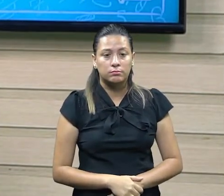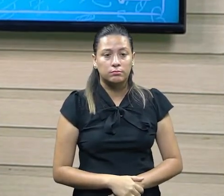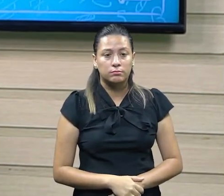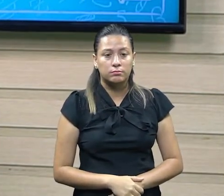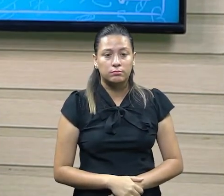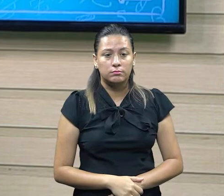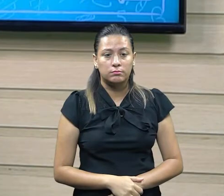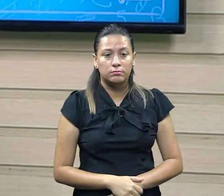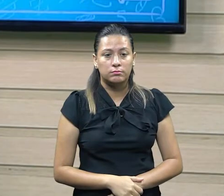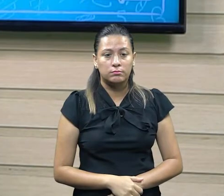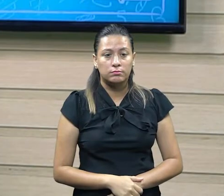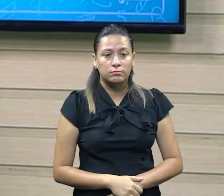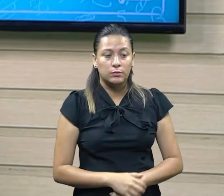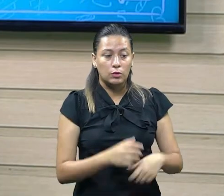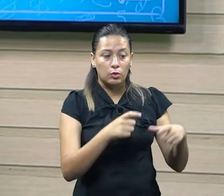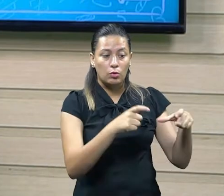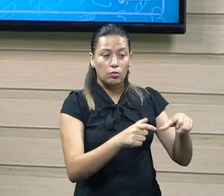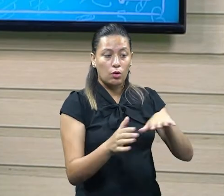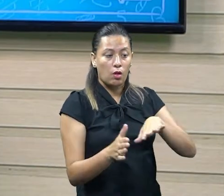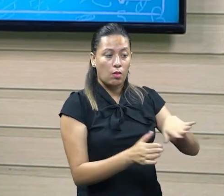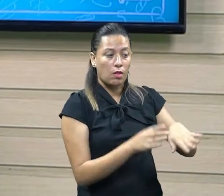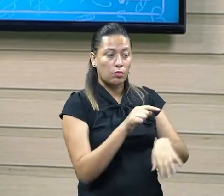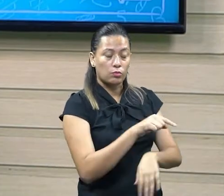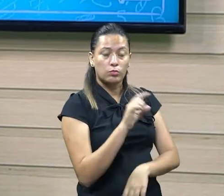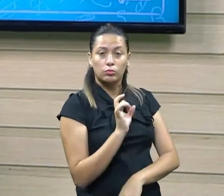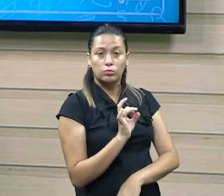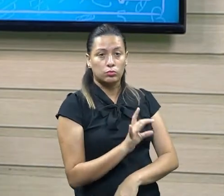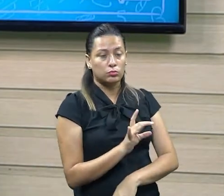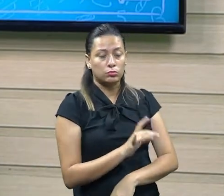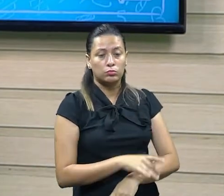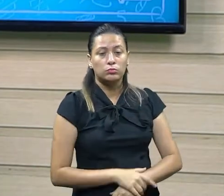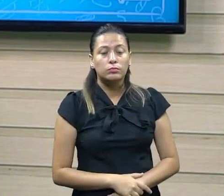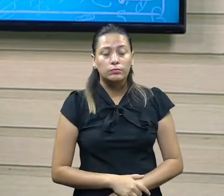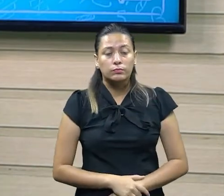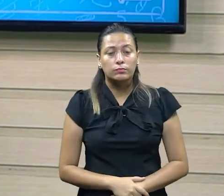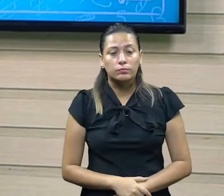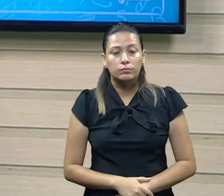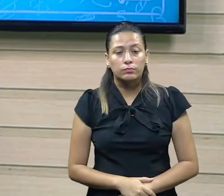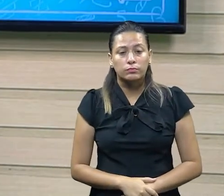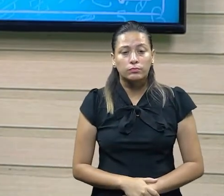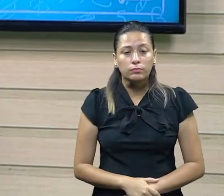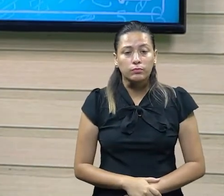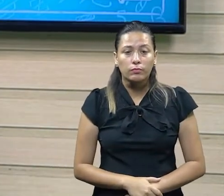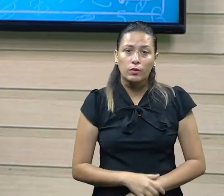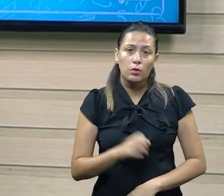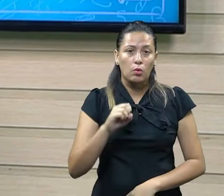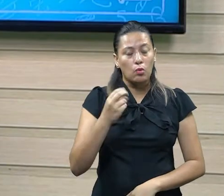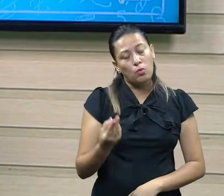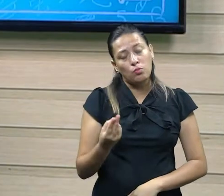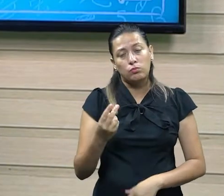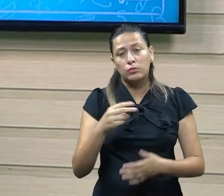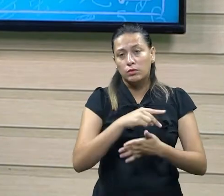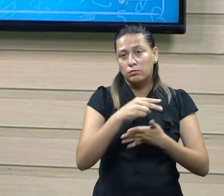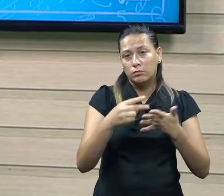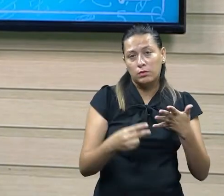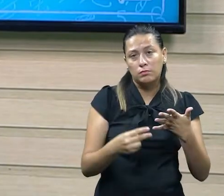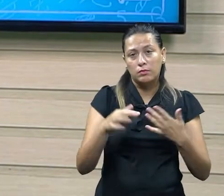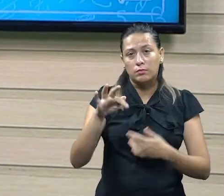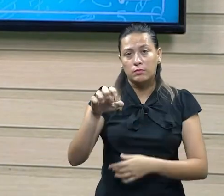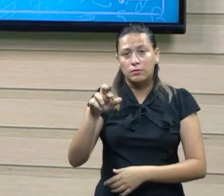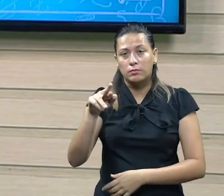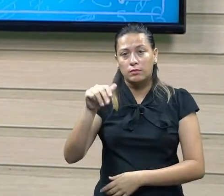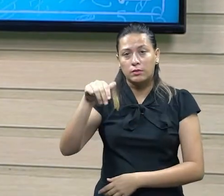faz a inspeção unicamente naquele espaço, pode ser só do ambiente, pode ser só das ferramentas,